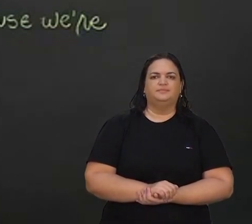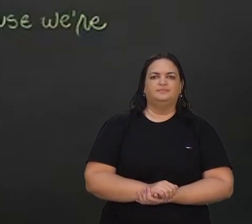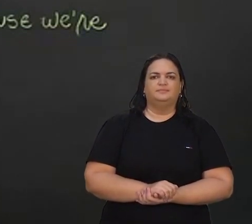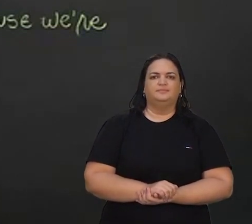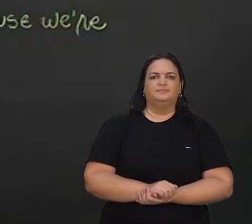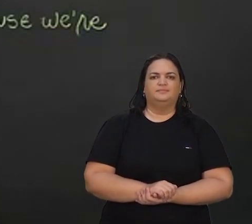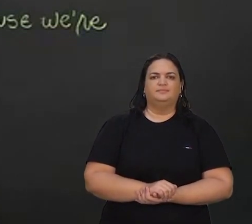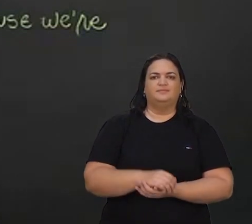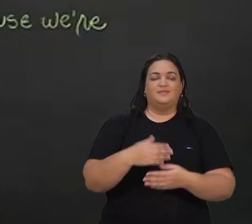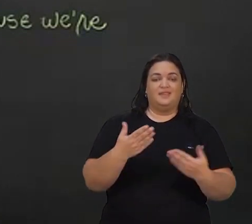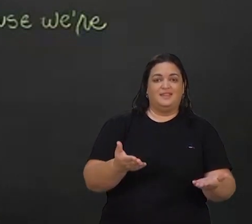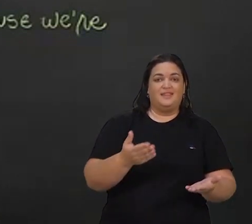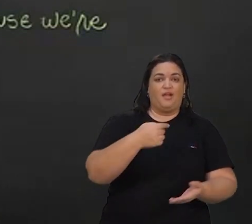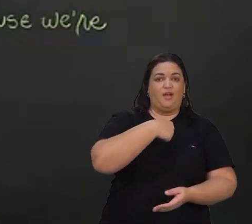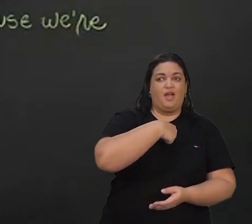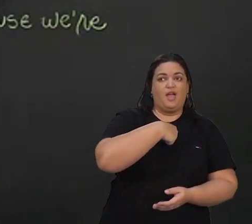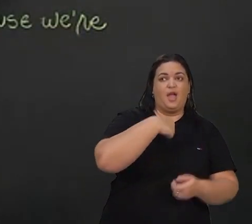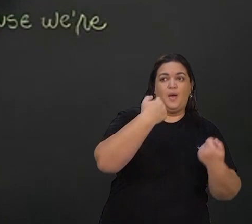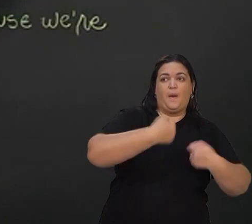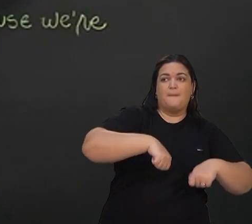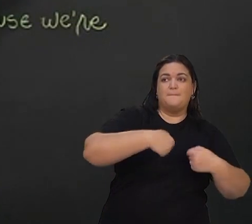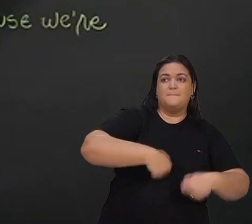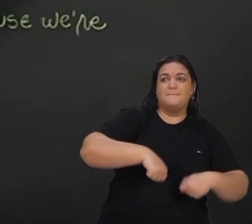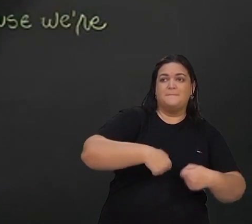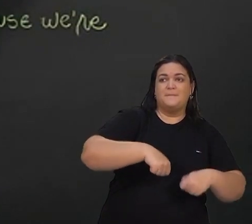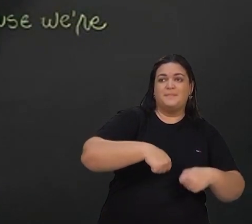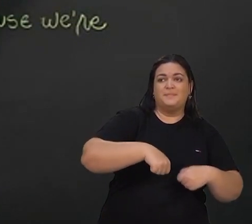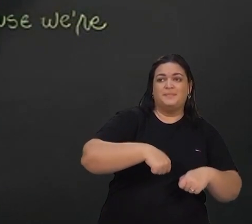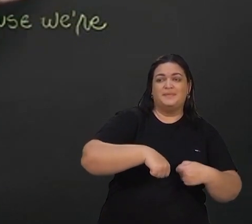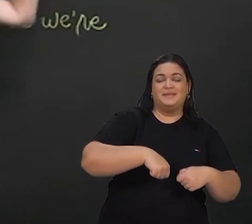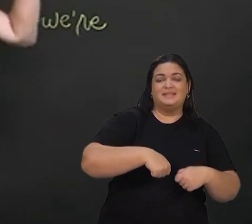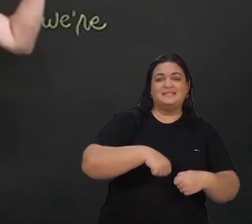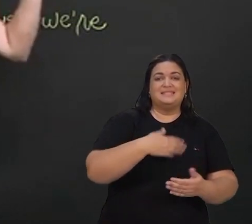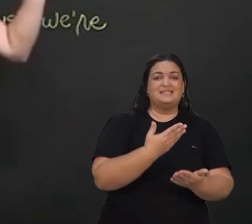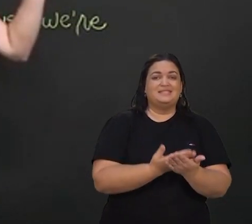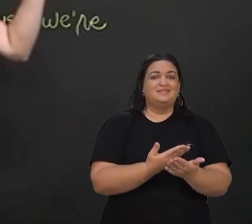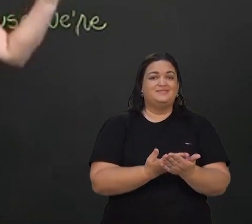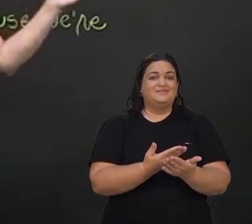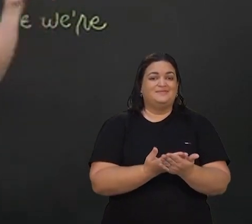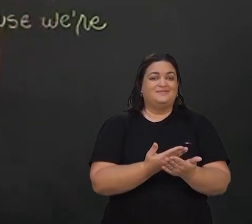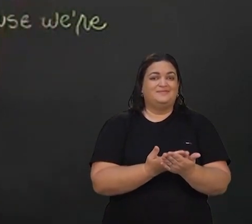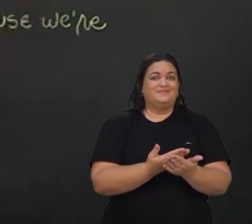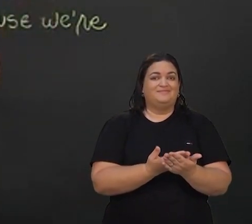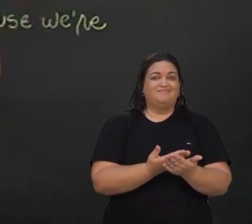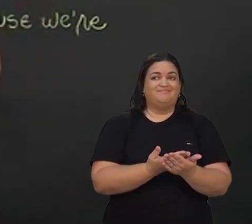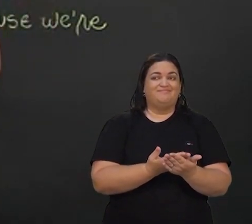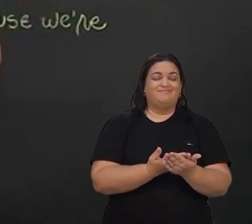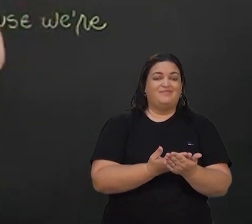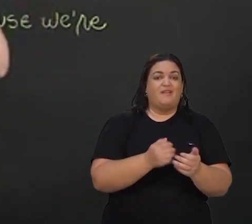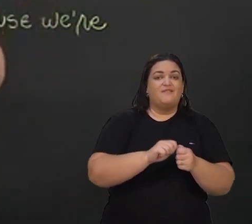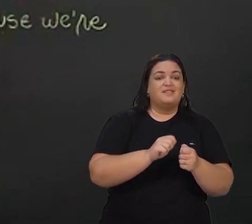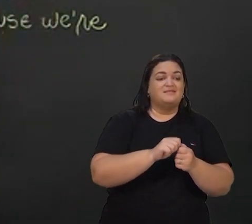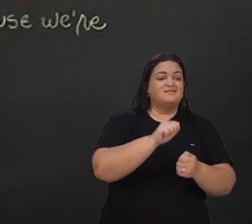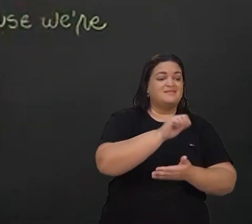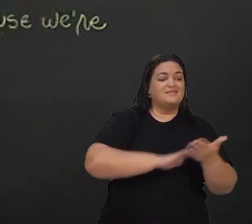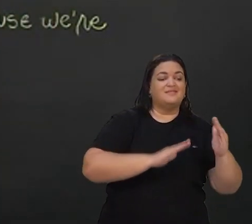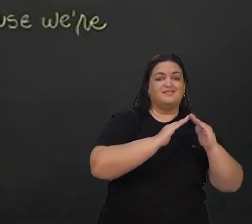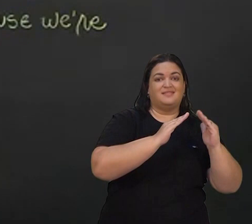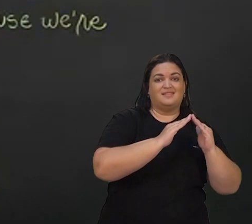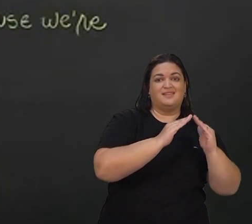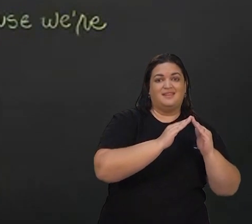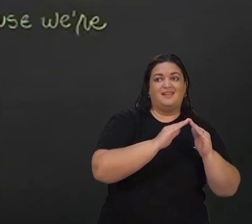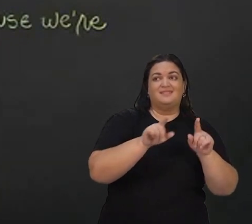homework and read my emails. Ok? Duas ideias unidas por um